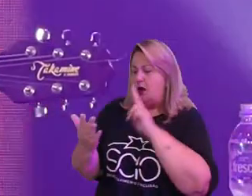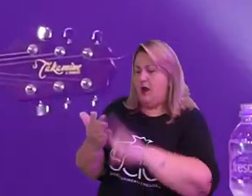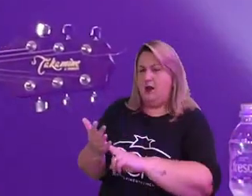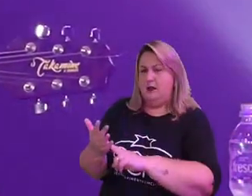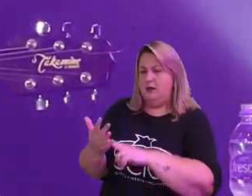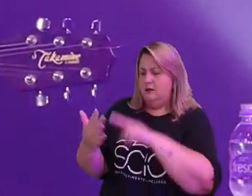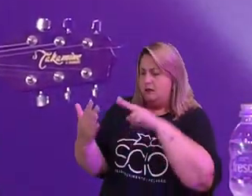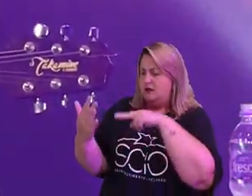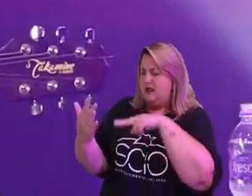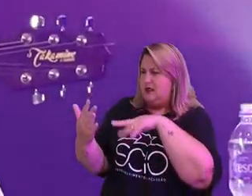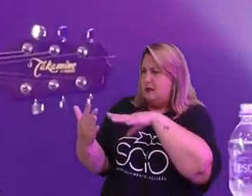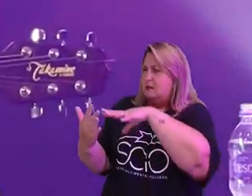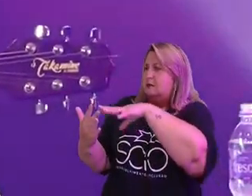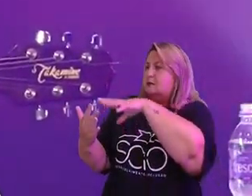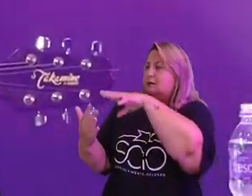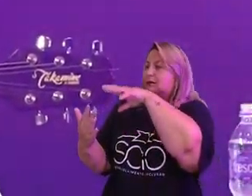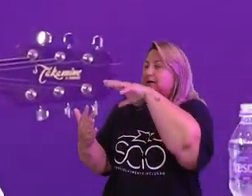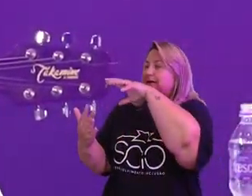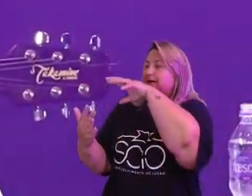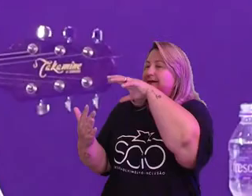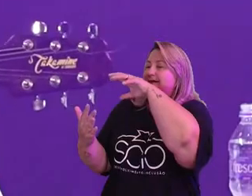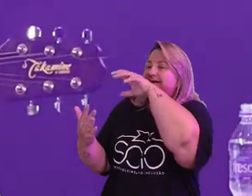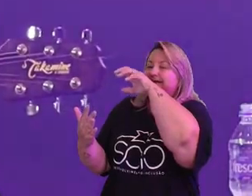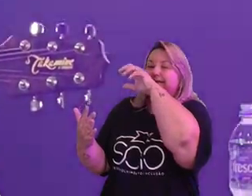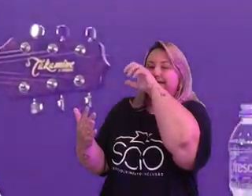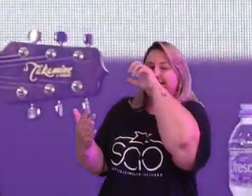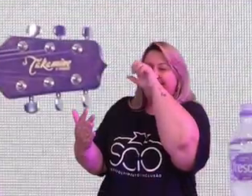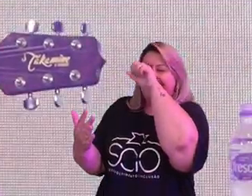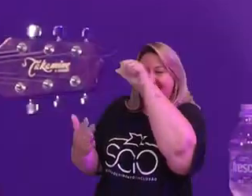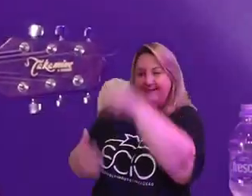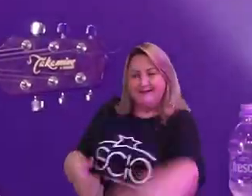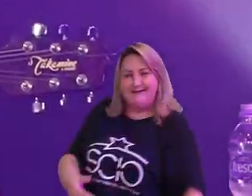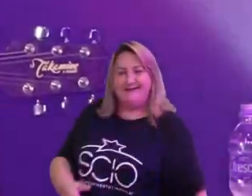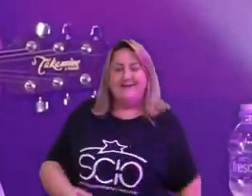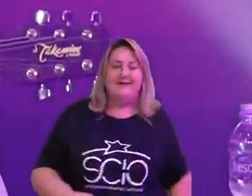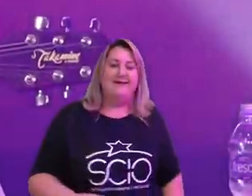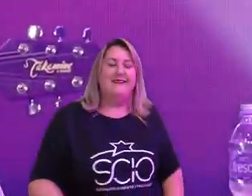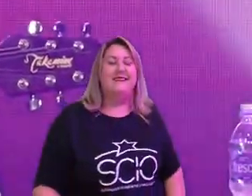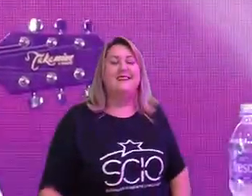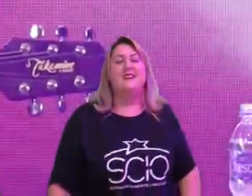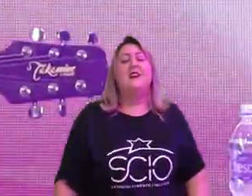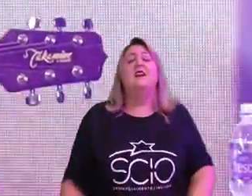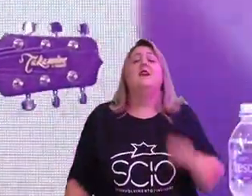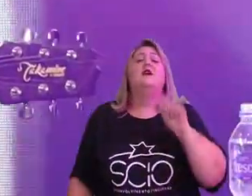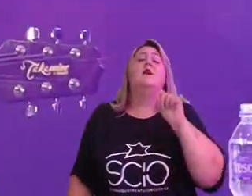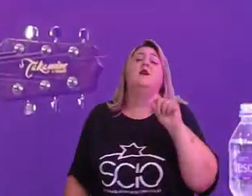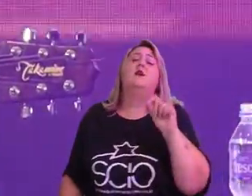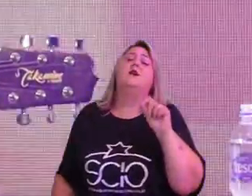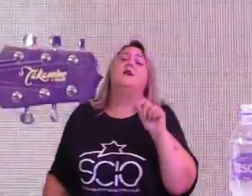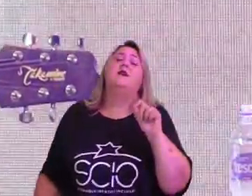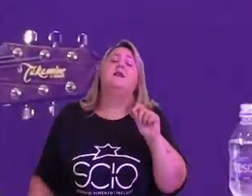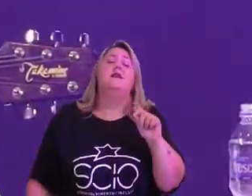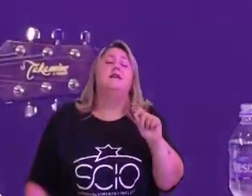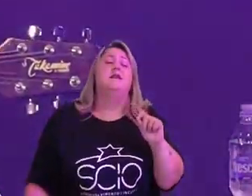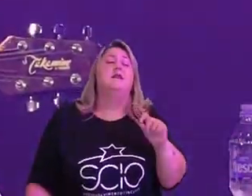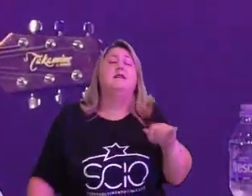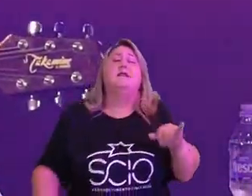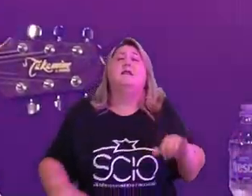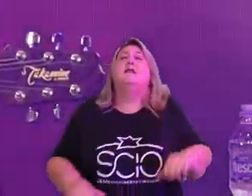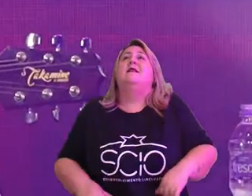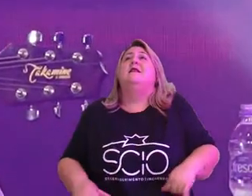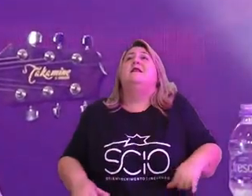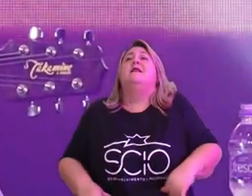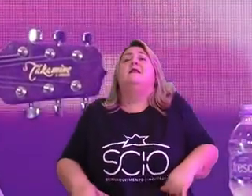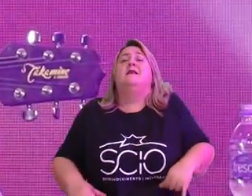relendo a carta, sentindo o perfume. Quero ver. Mas que